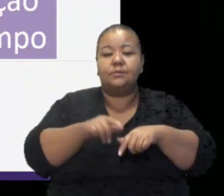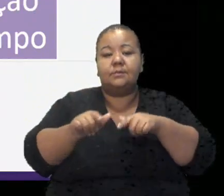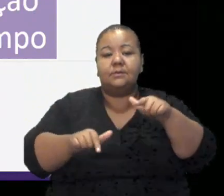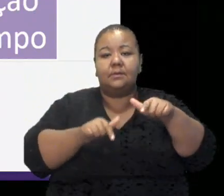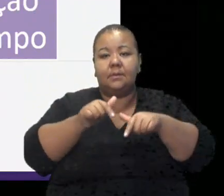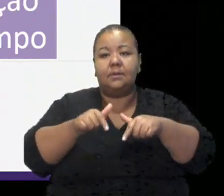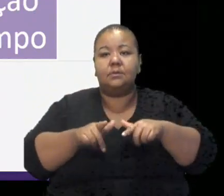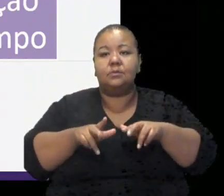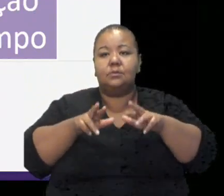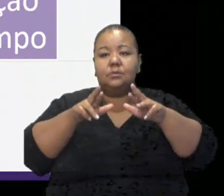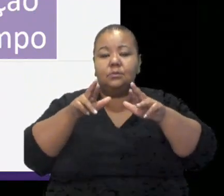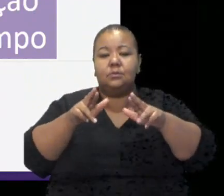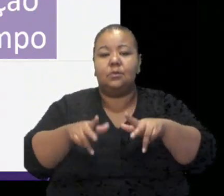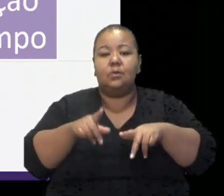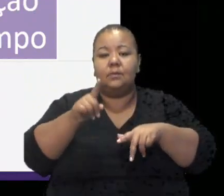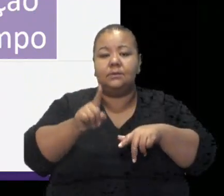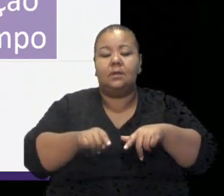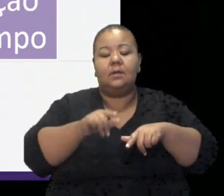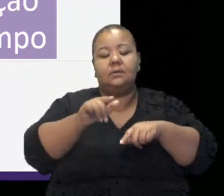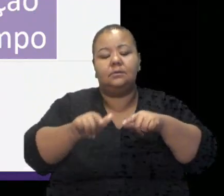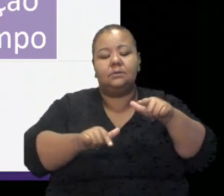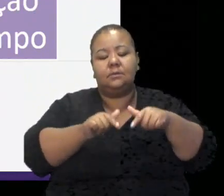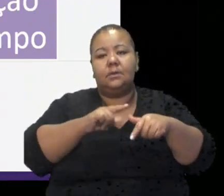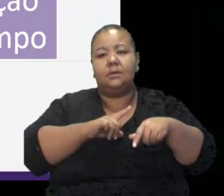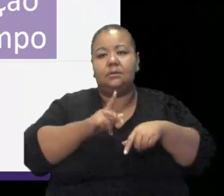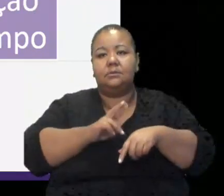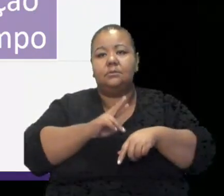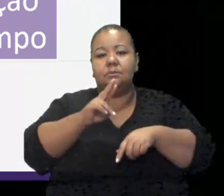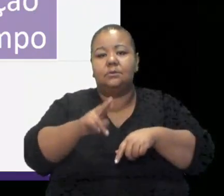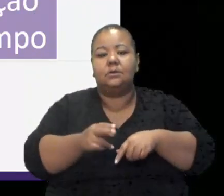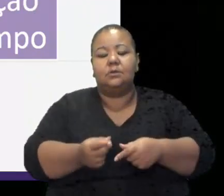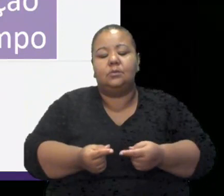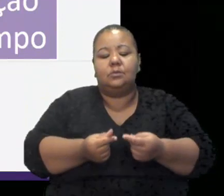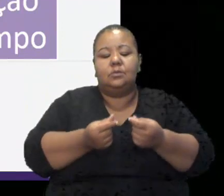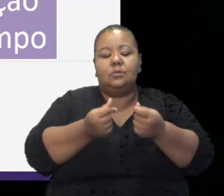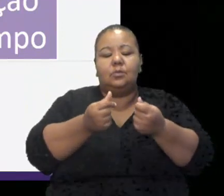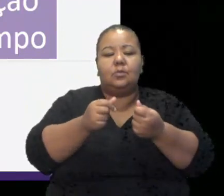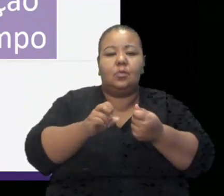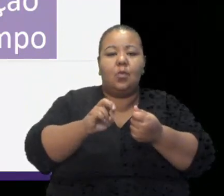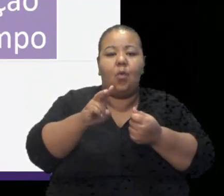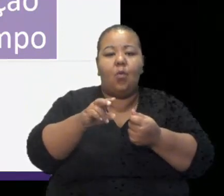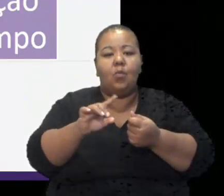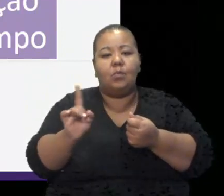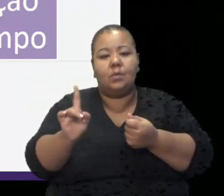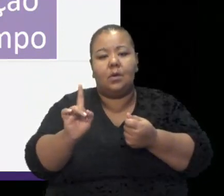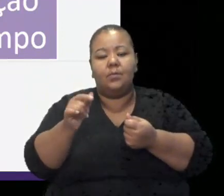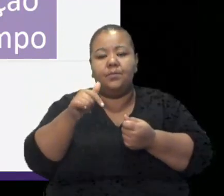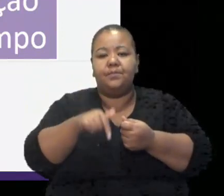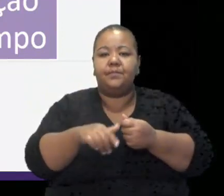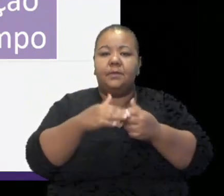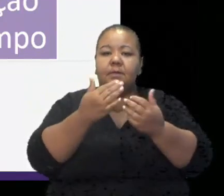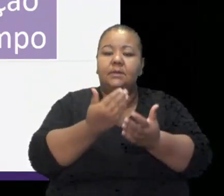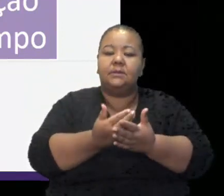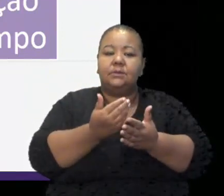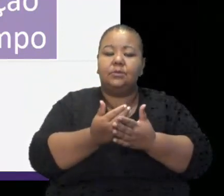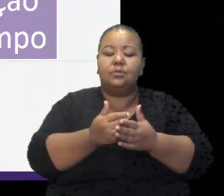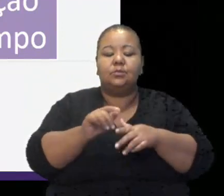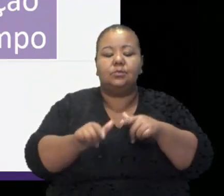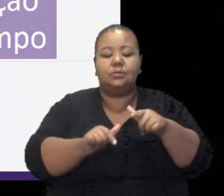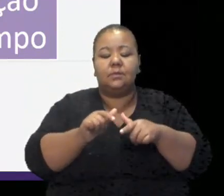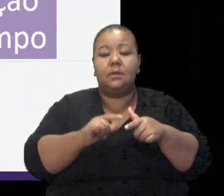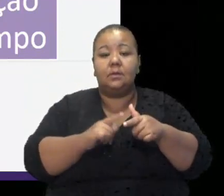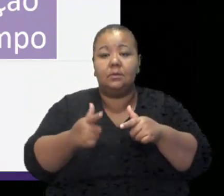Assim como se é um trabalho que vai dar resultados econômicos ou não. Então, dentro desse estudo do trabalho, eu penso em dois